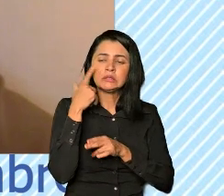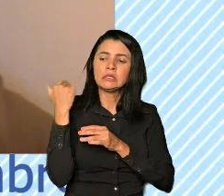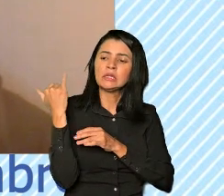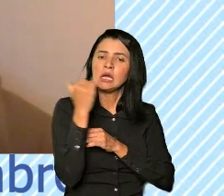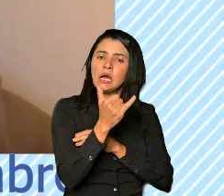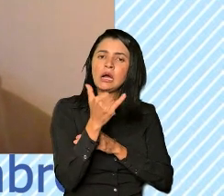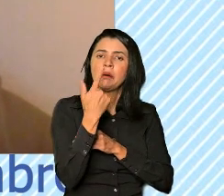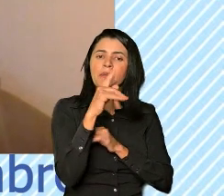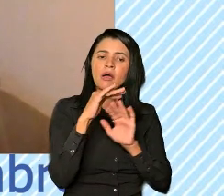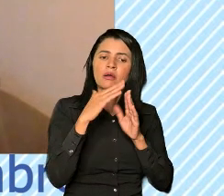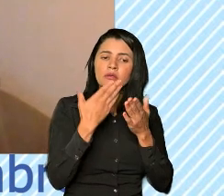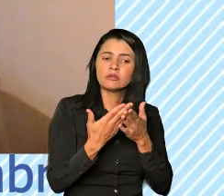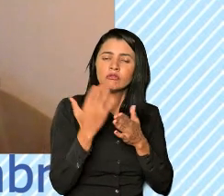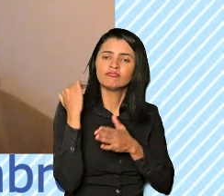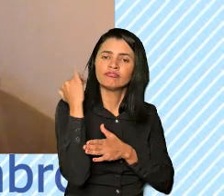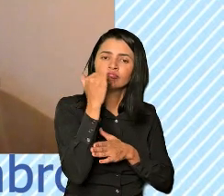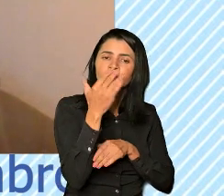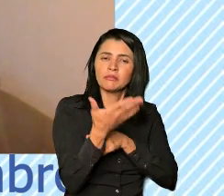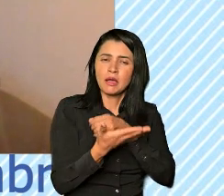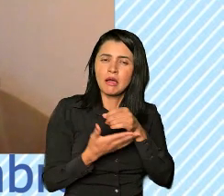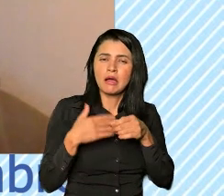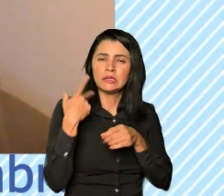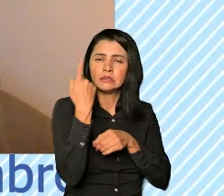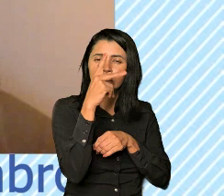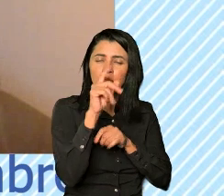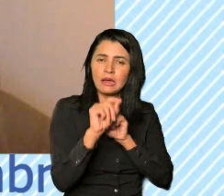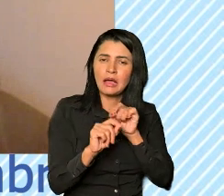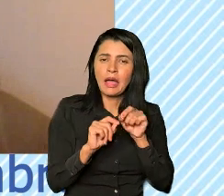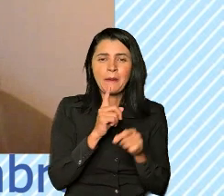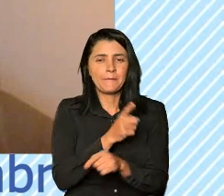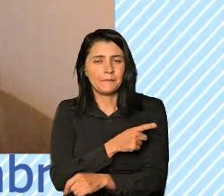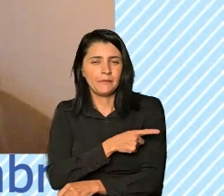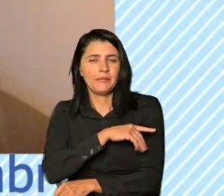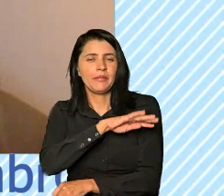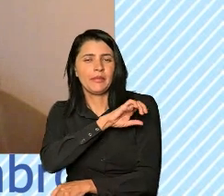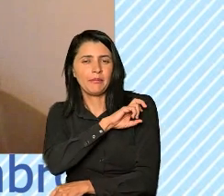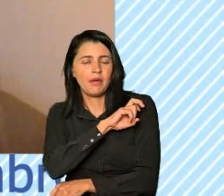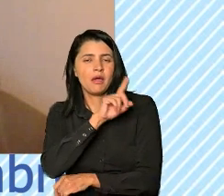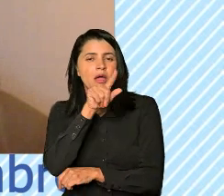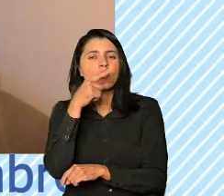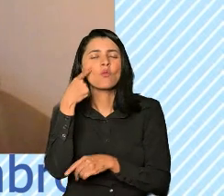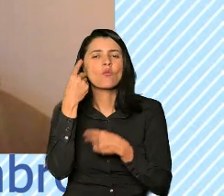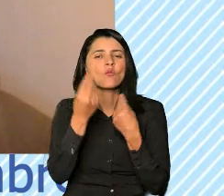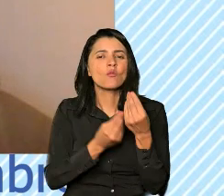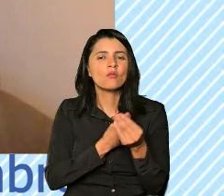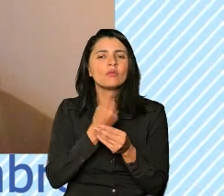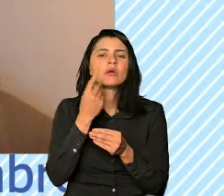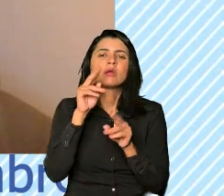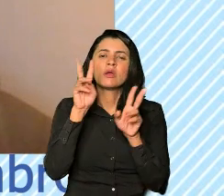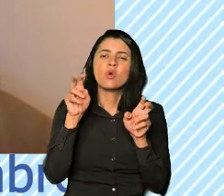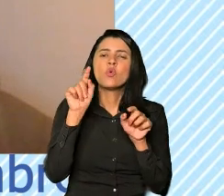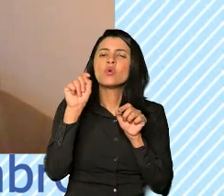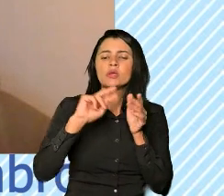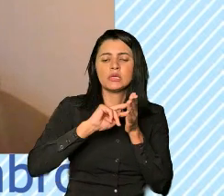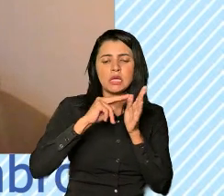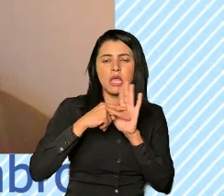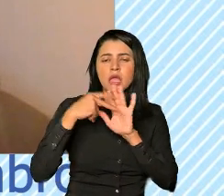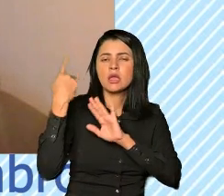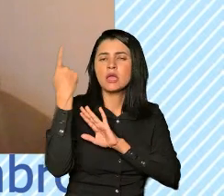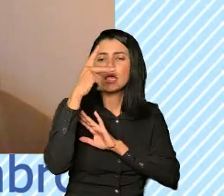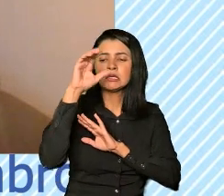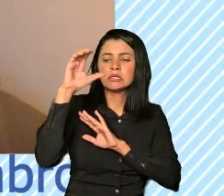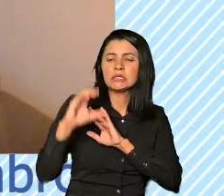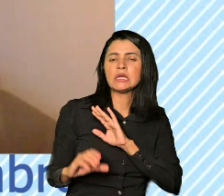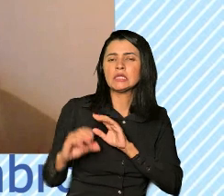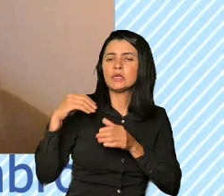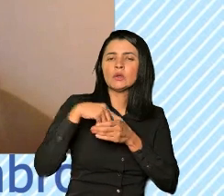para as escolas de base mesmo, escola primária, a questão do que é o cidadão